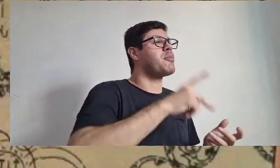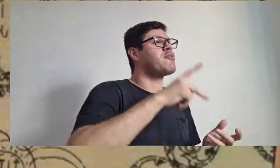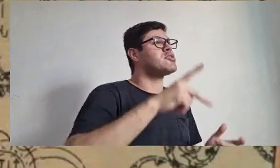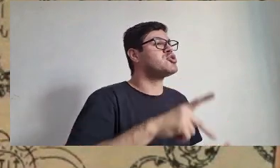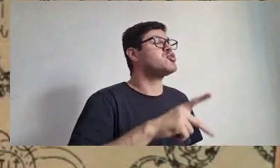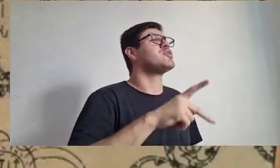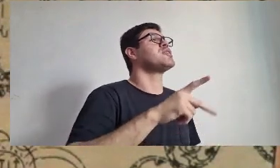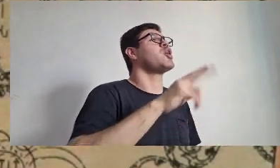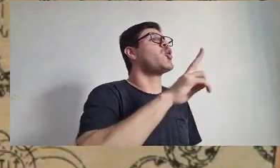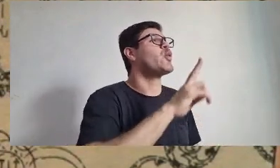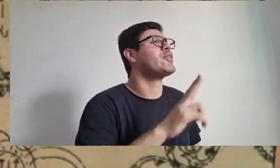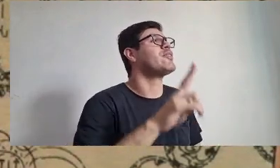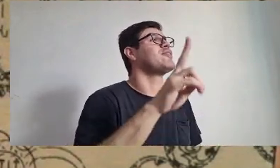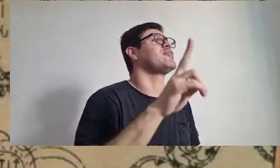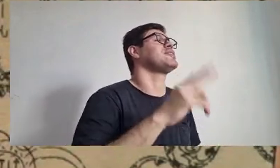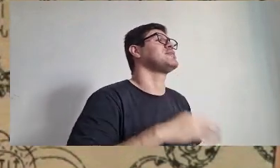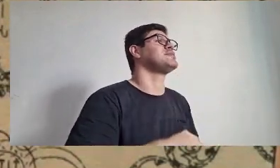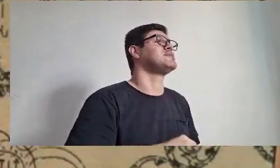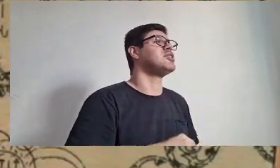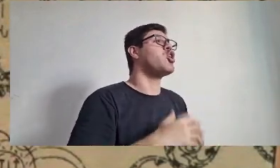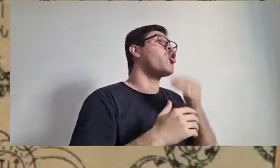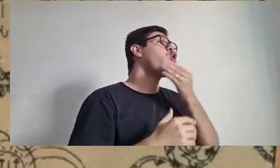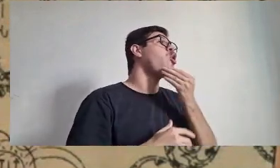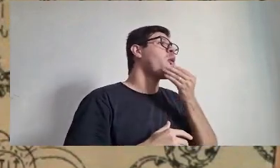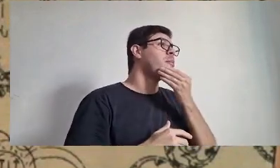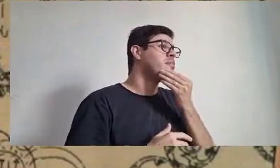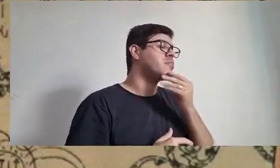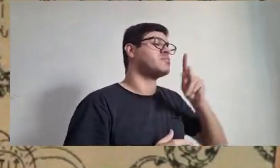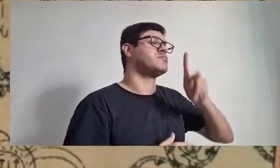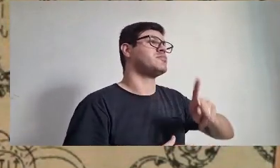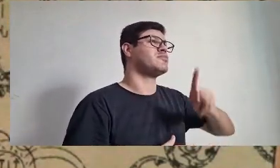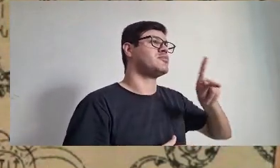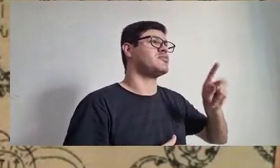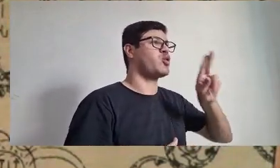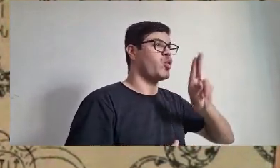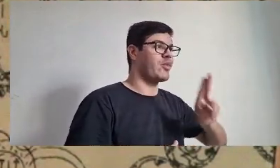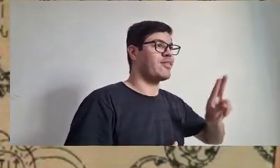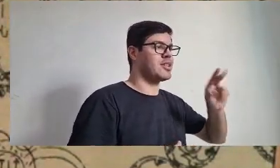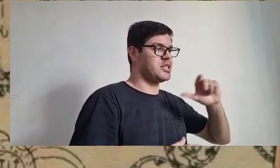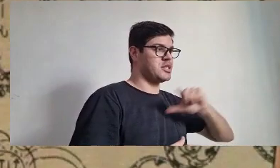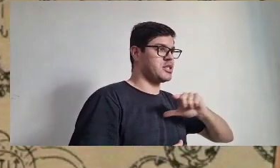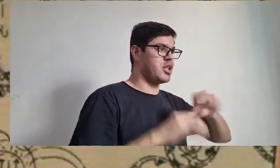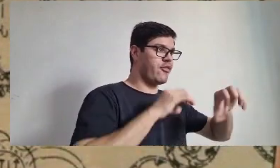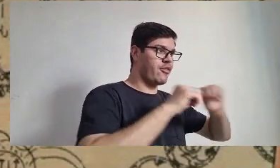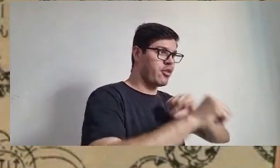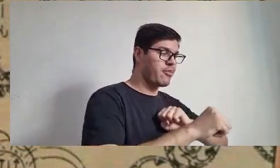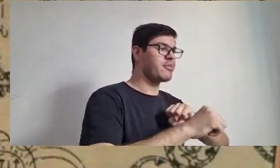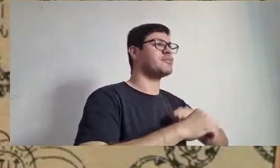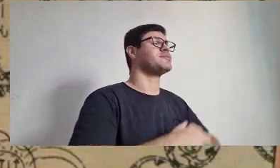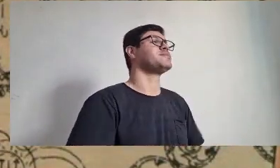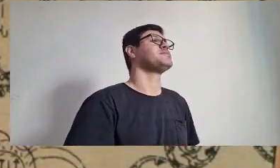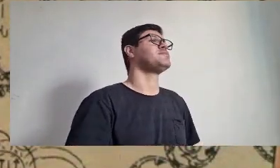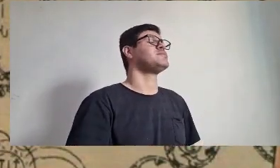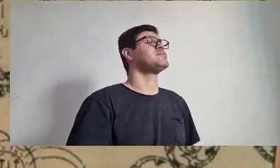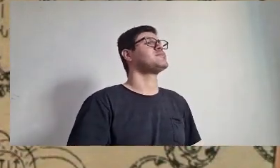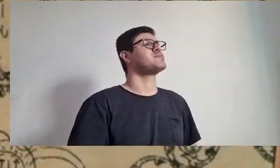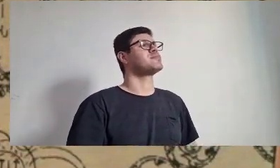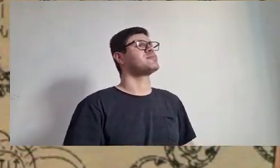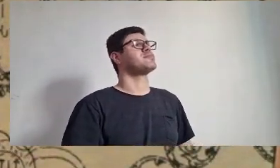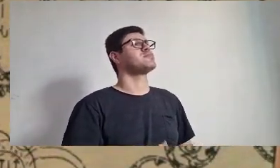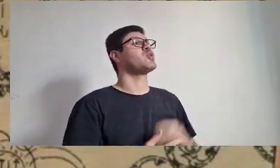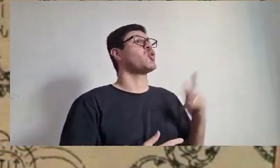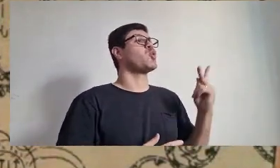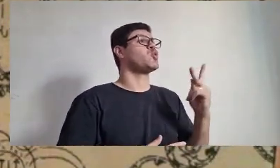universitária, ele é professor, doutorando em educação, Reginaldo Elaine.